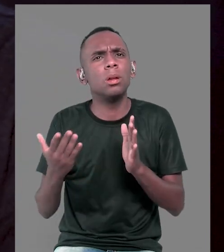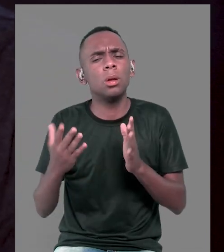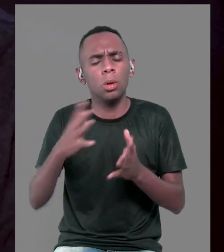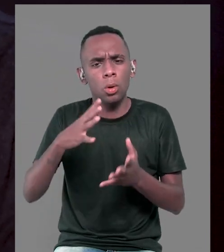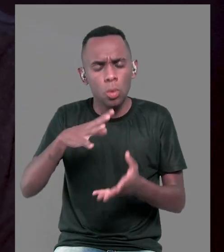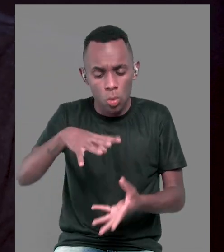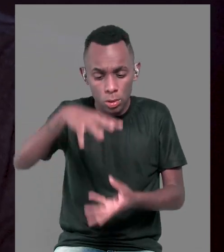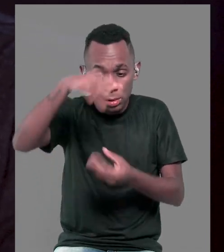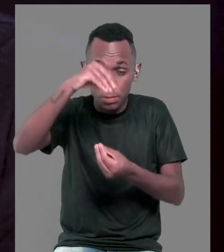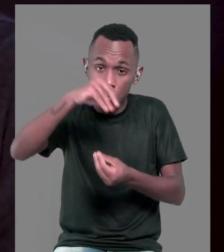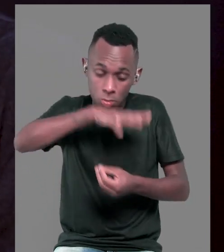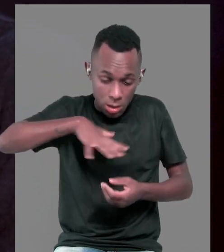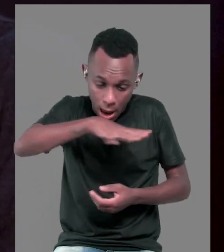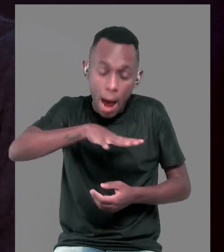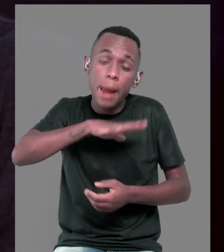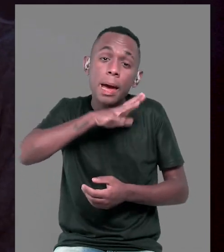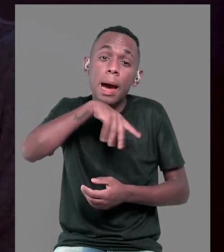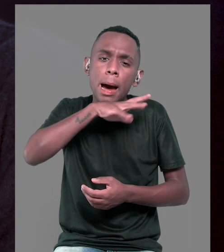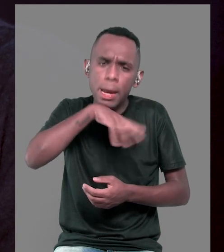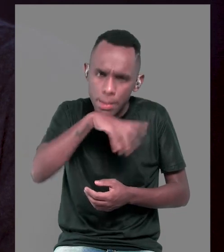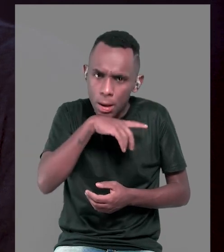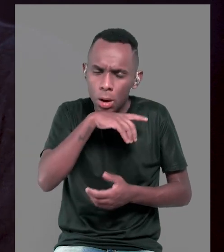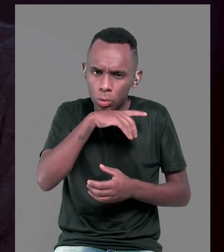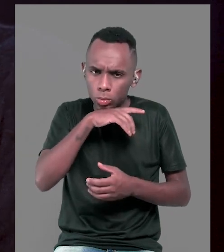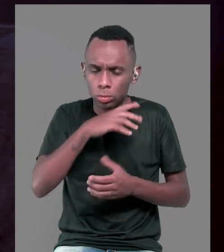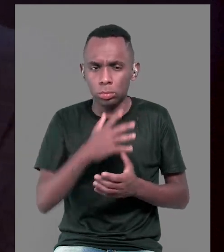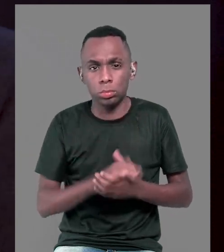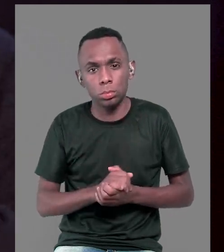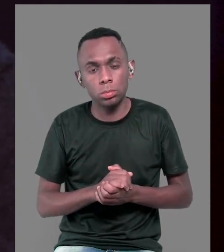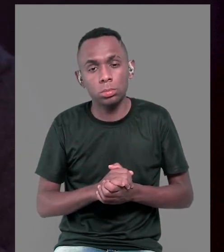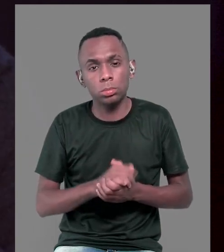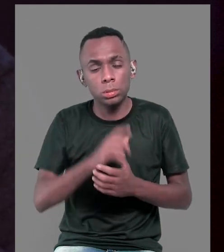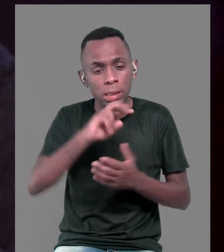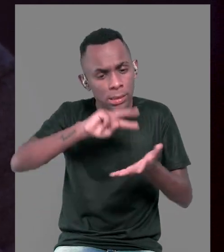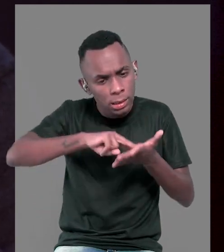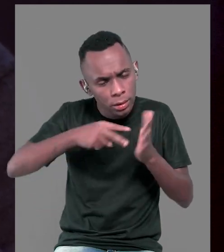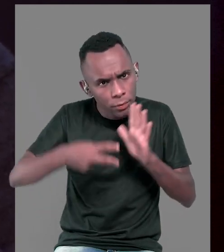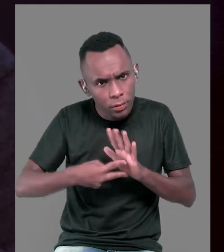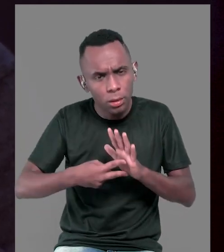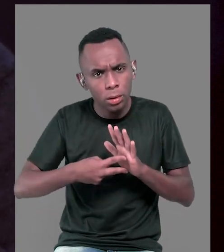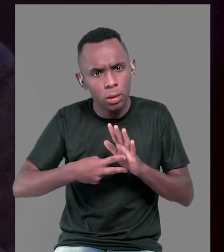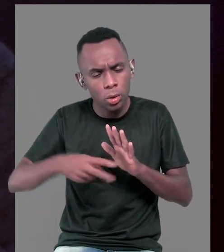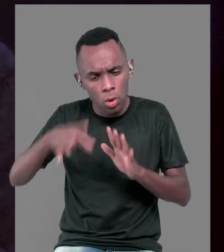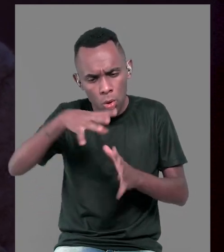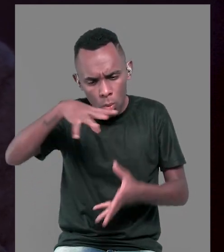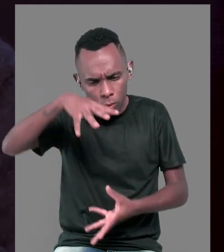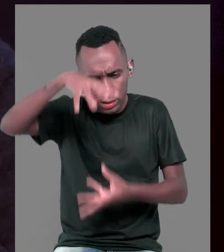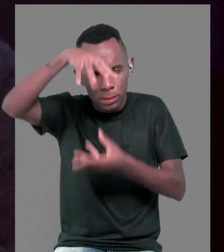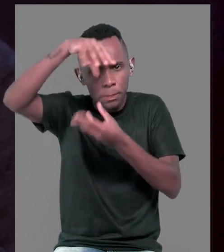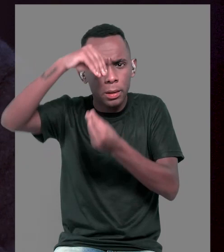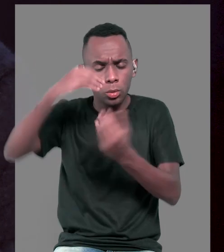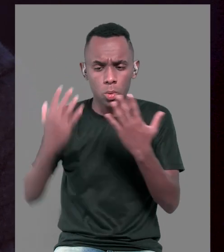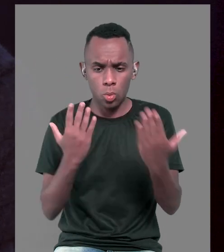na sua acepção mais elevada, é o espírito de que nós estamos falando quando a